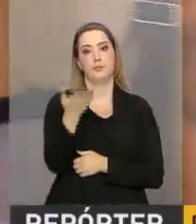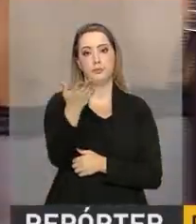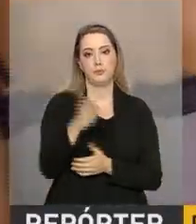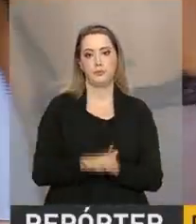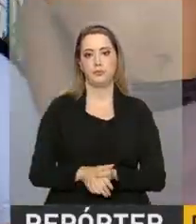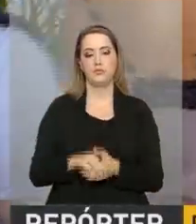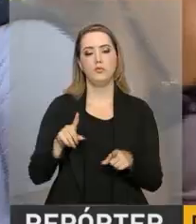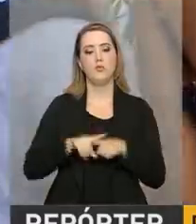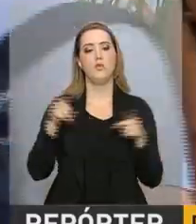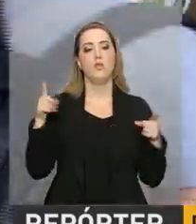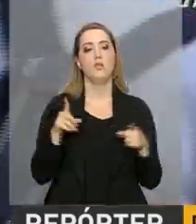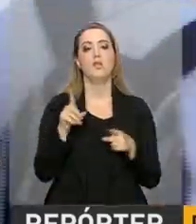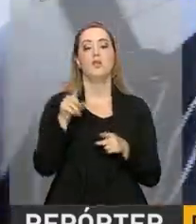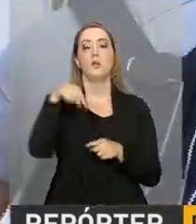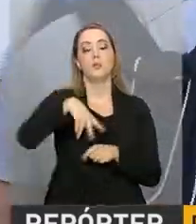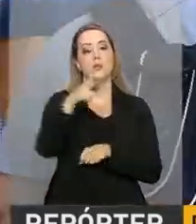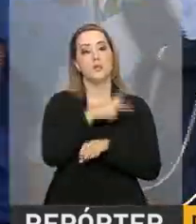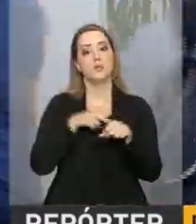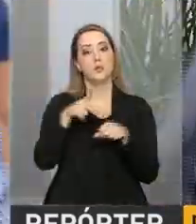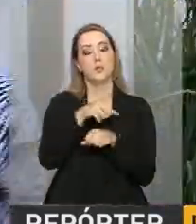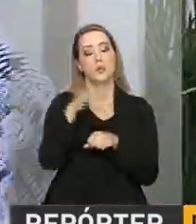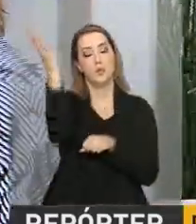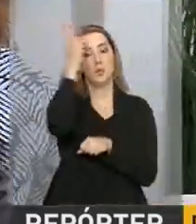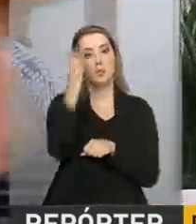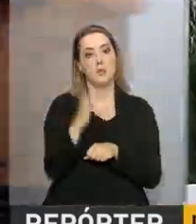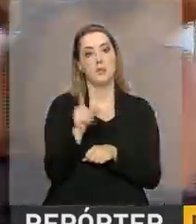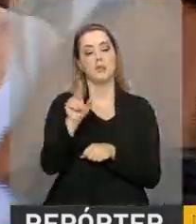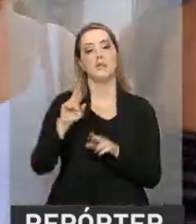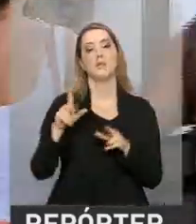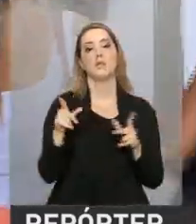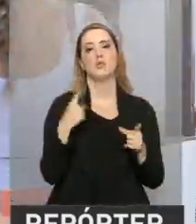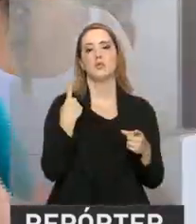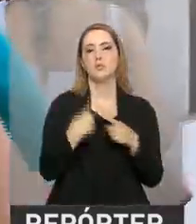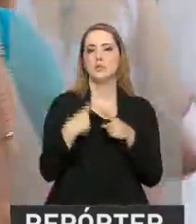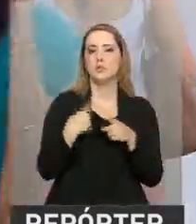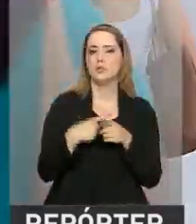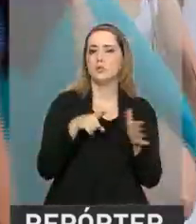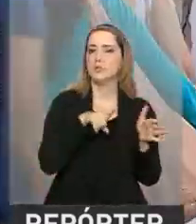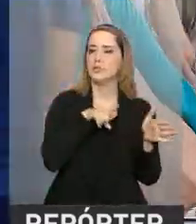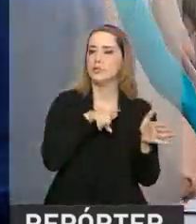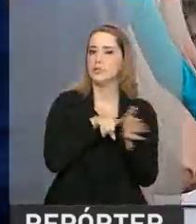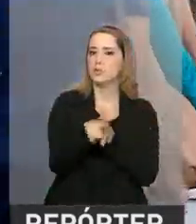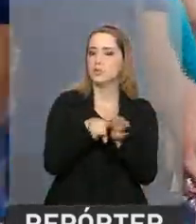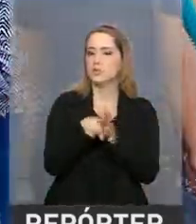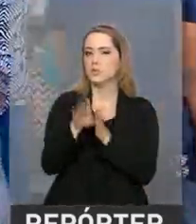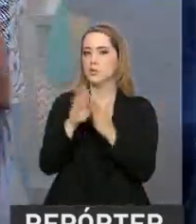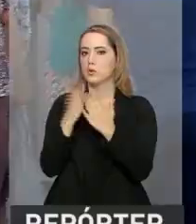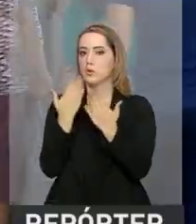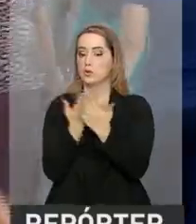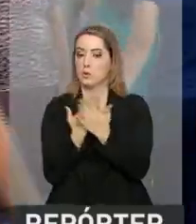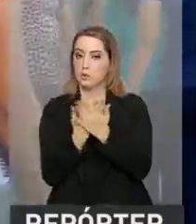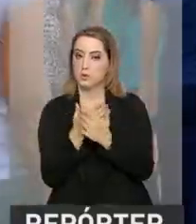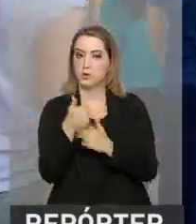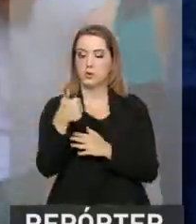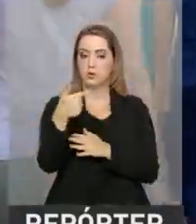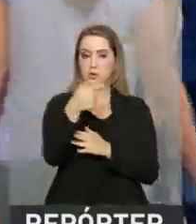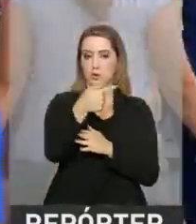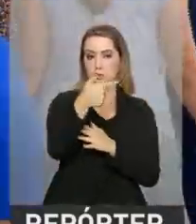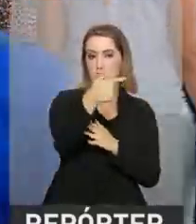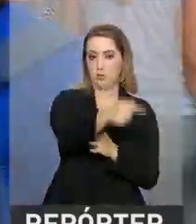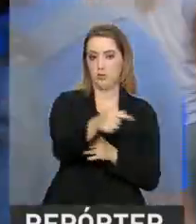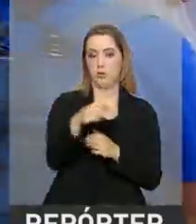do Brasil um país diferente. De acordo com o mesmo estudo que pesquisou 177 países, apenas